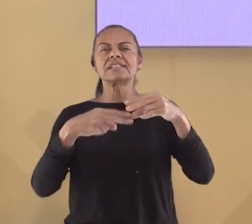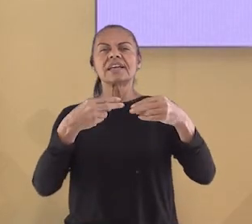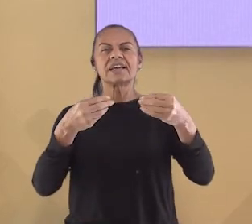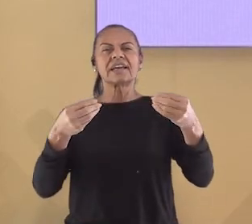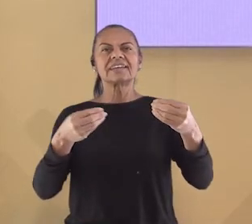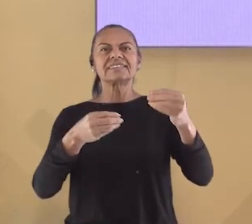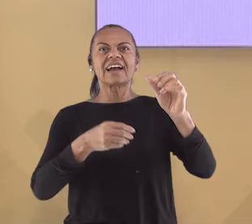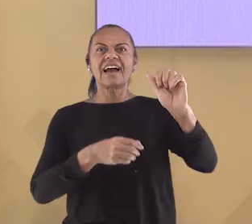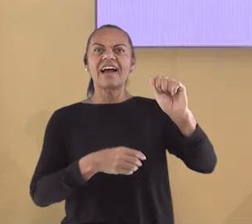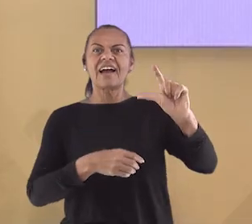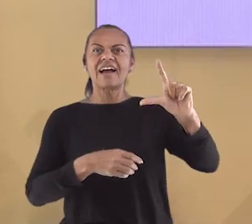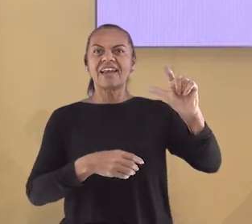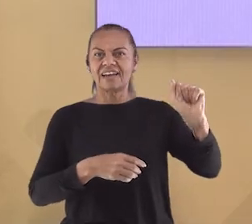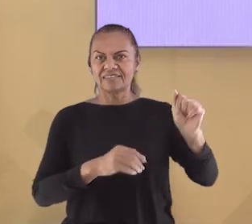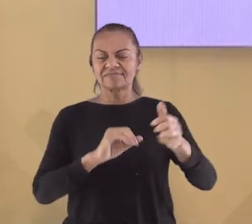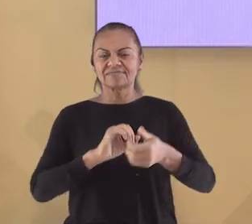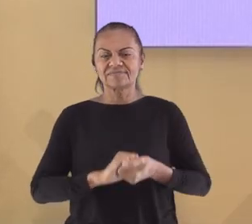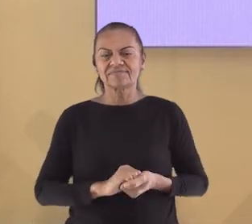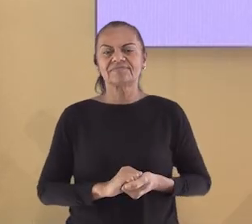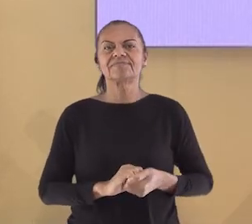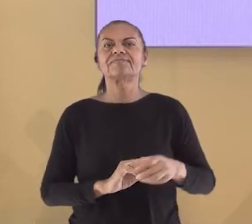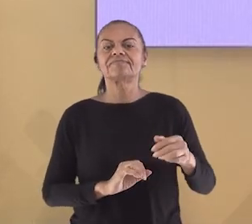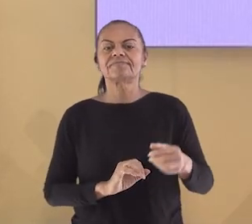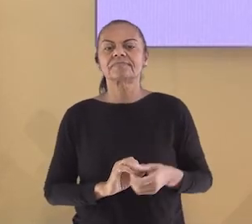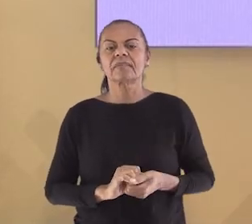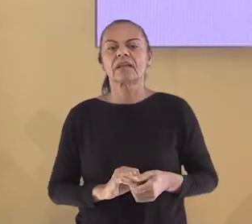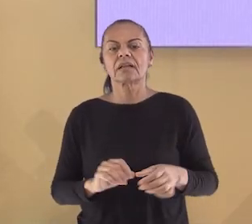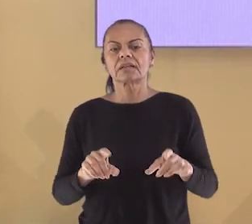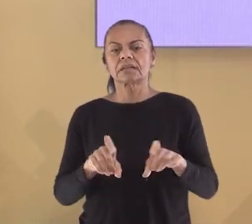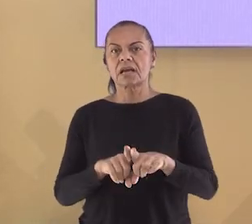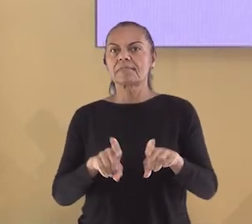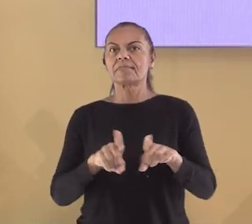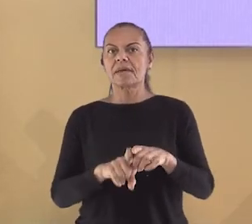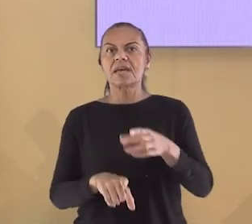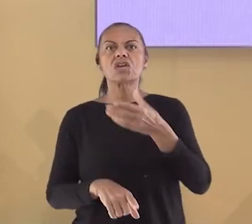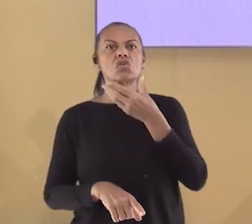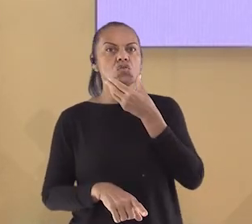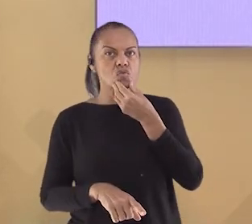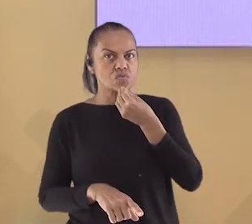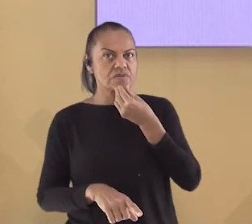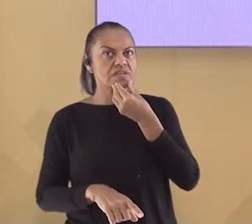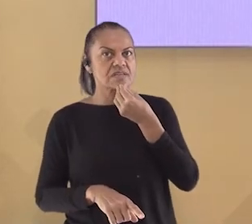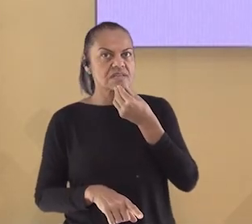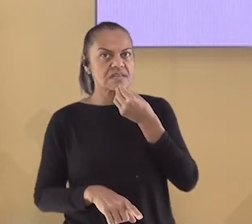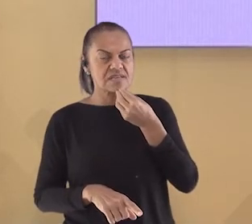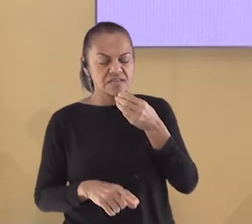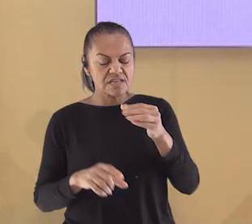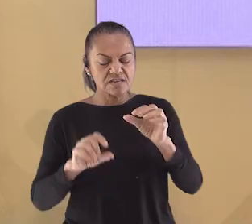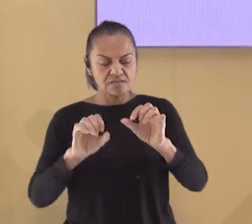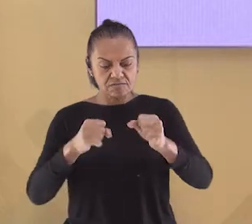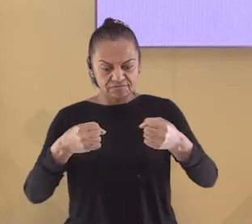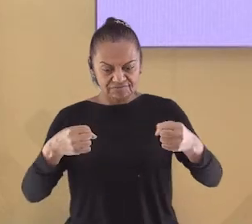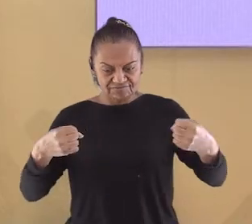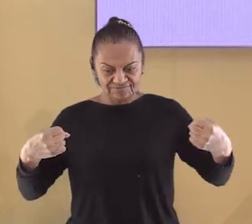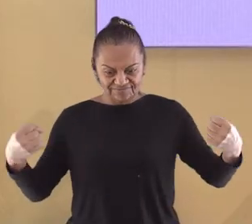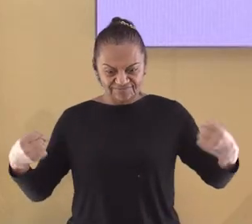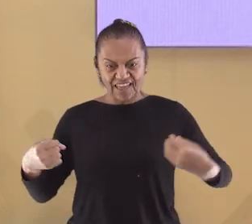No judaísmo, os meninos participam do Bar Mitzvah e as meninas do Bat